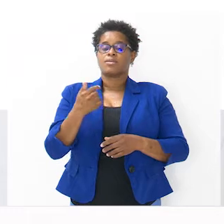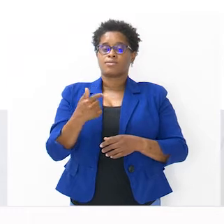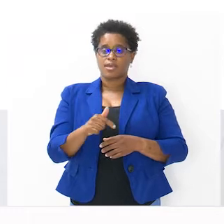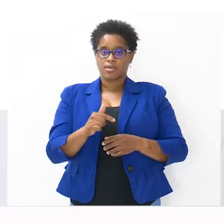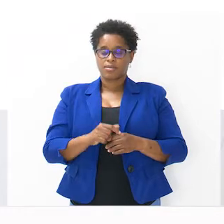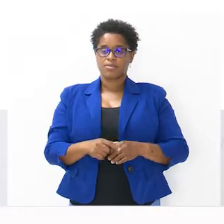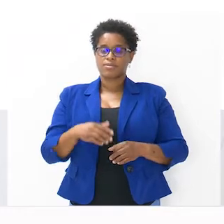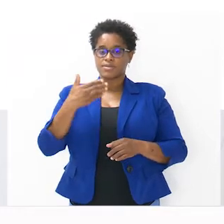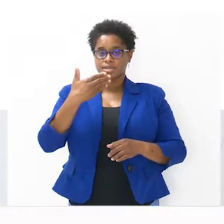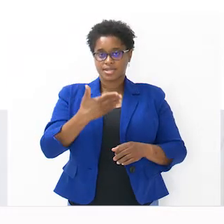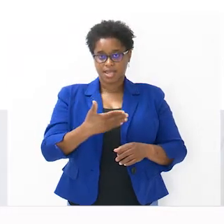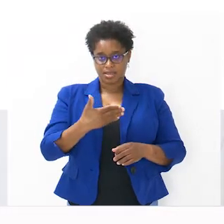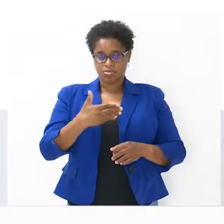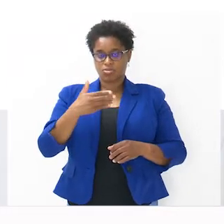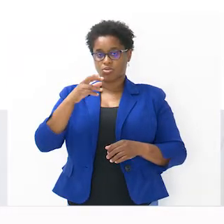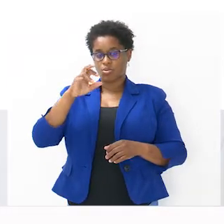tem